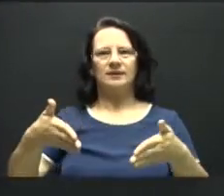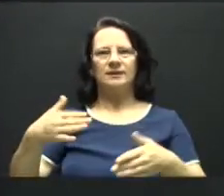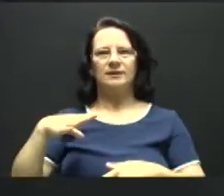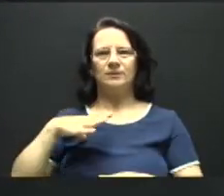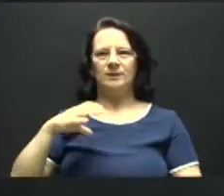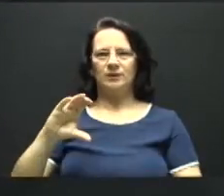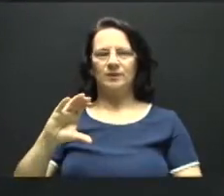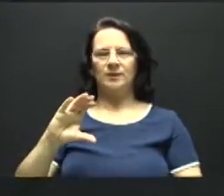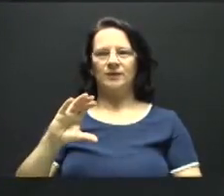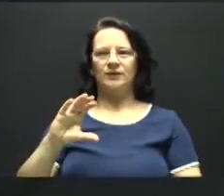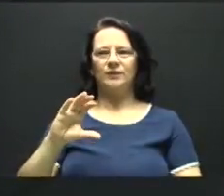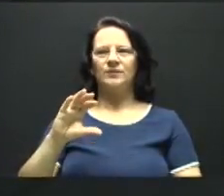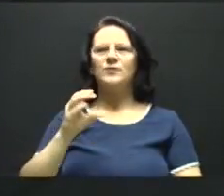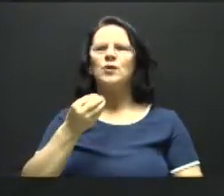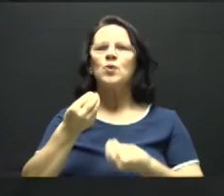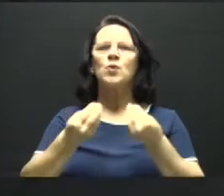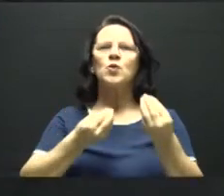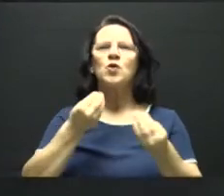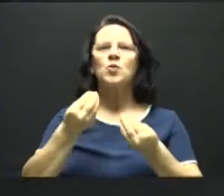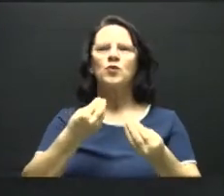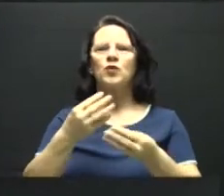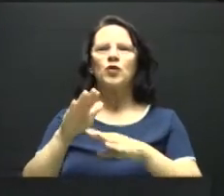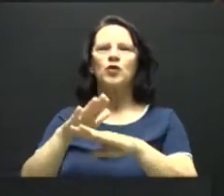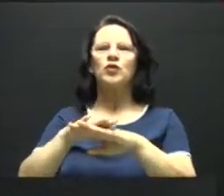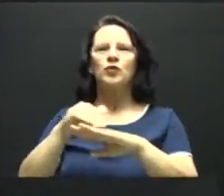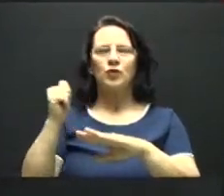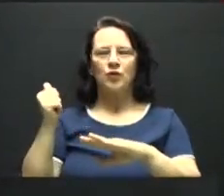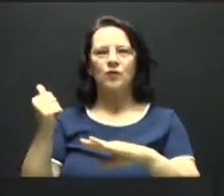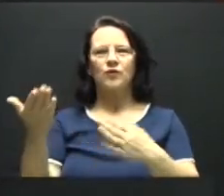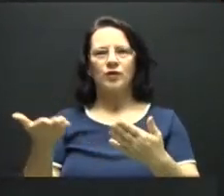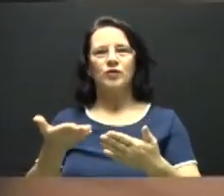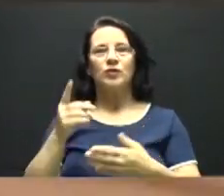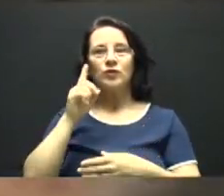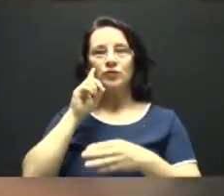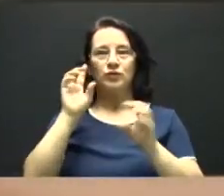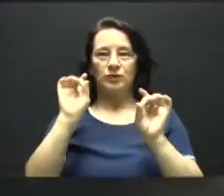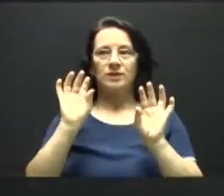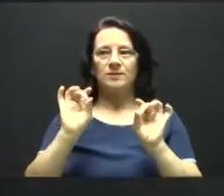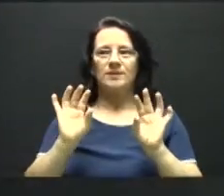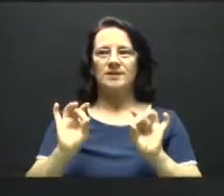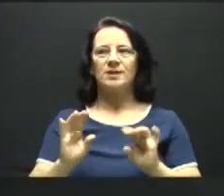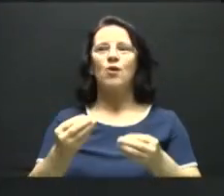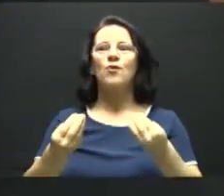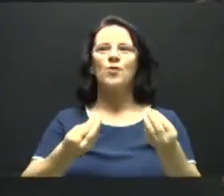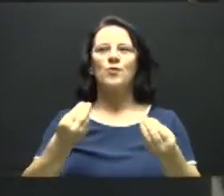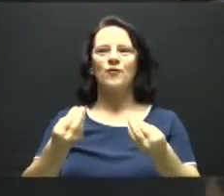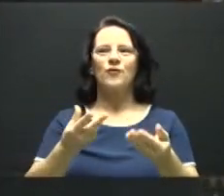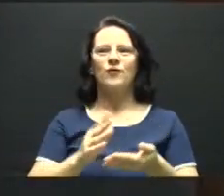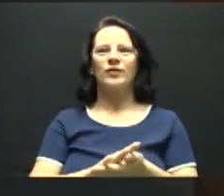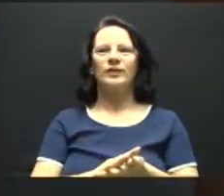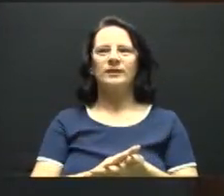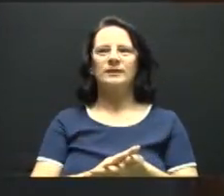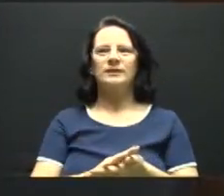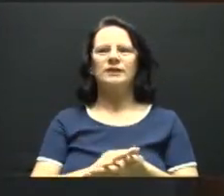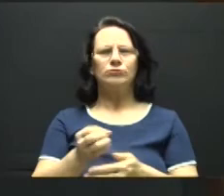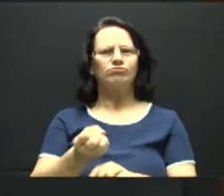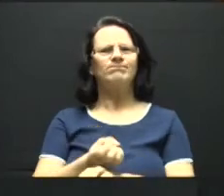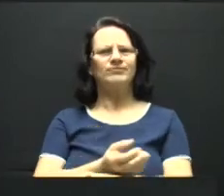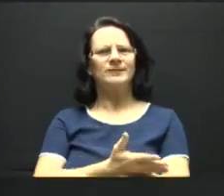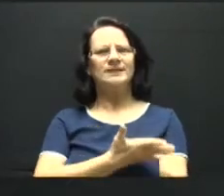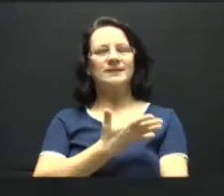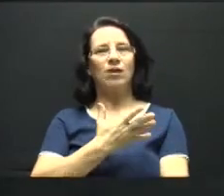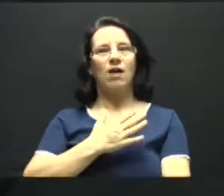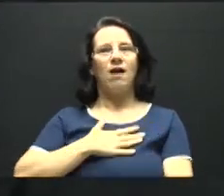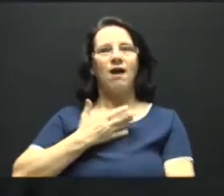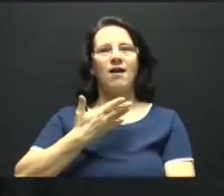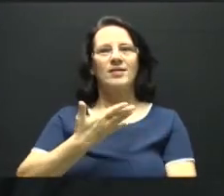analisar como é que foi um pouco esse convite é isso que o orador oficial hoje por esse ato solene mas foi um começo com muita emoção eu fui pego de